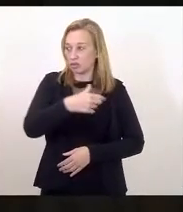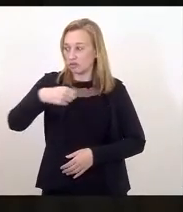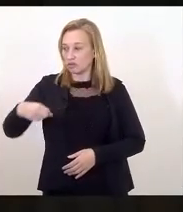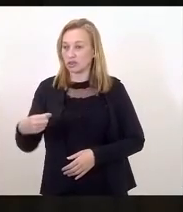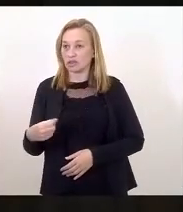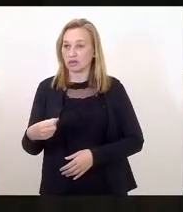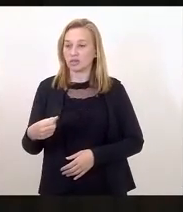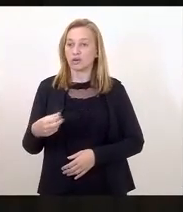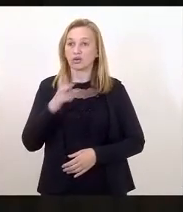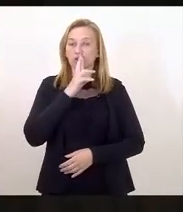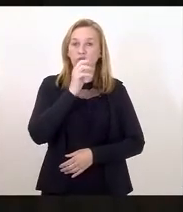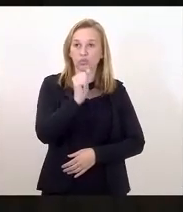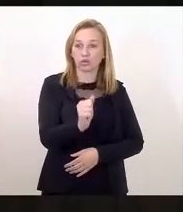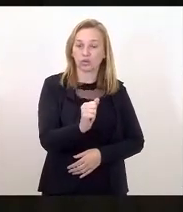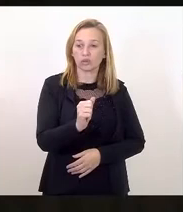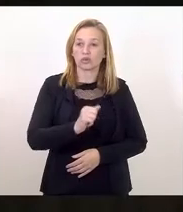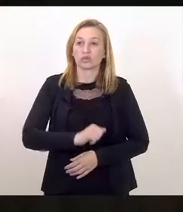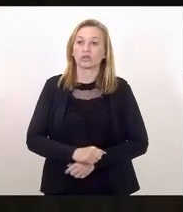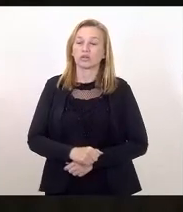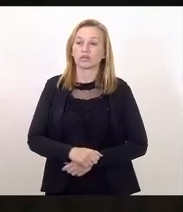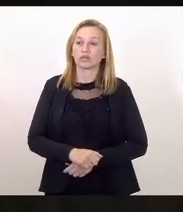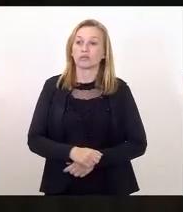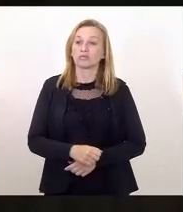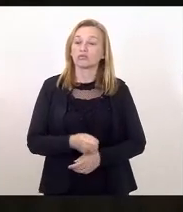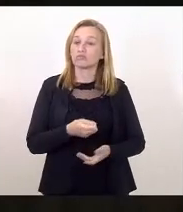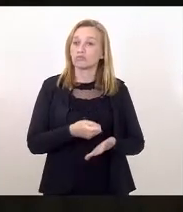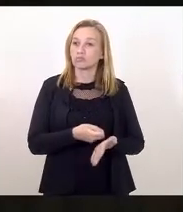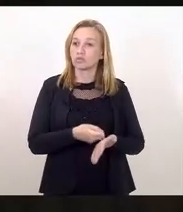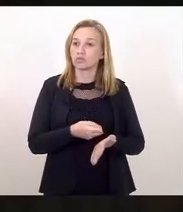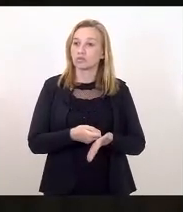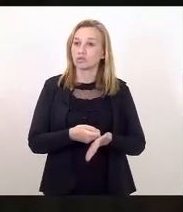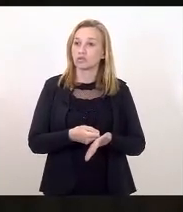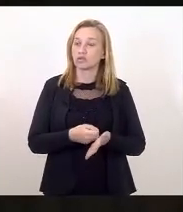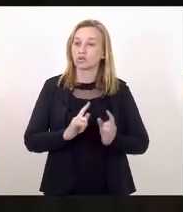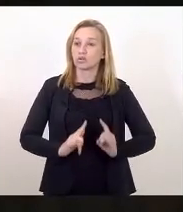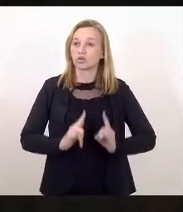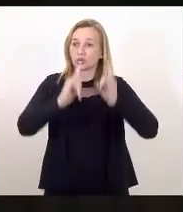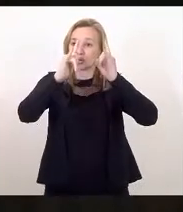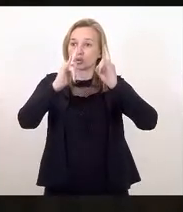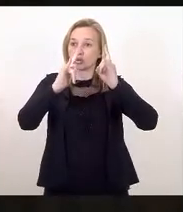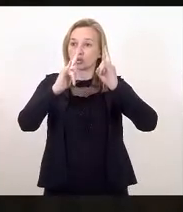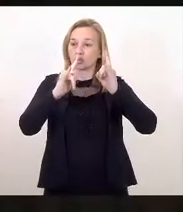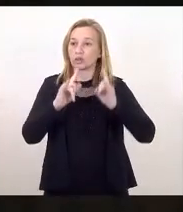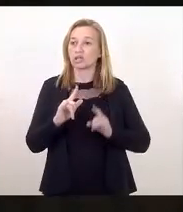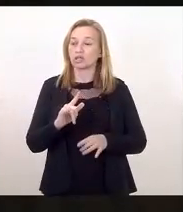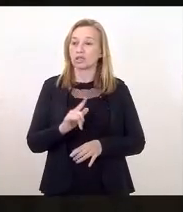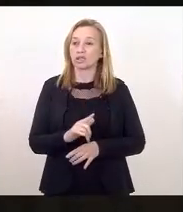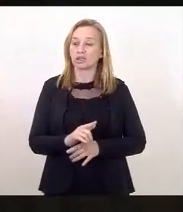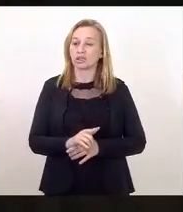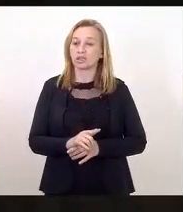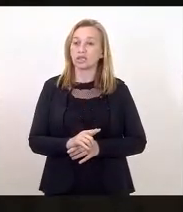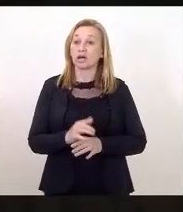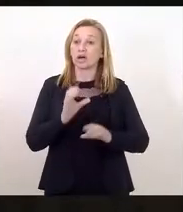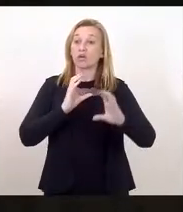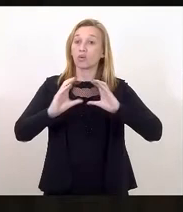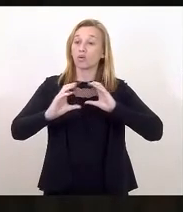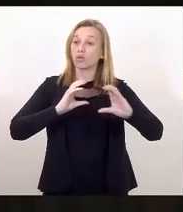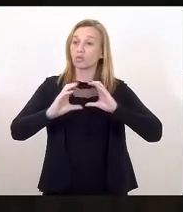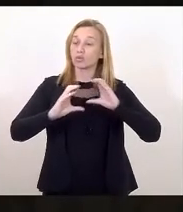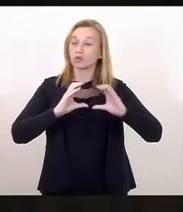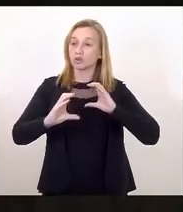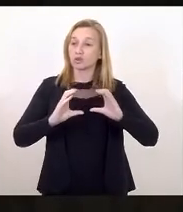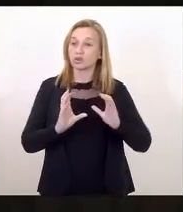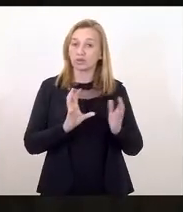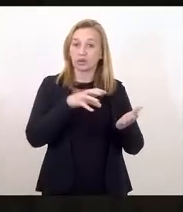deputado Rodrigo Amorim, que dispõe sobre a obrigatoriedade dos condomínios edilícios a comunicarem aos órgãos